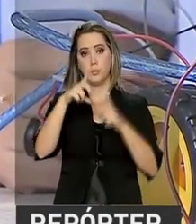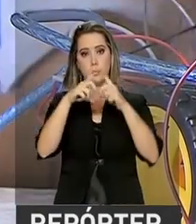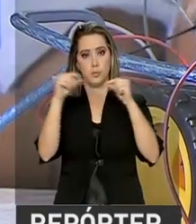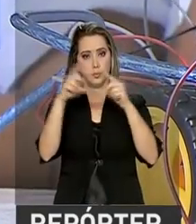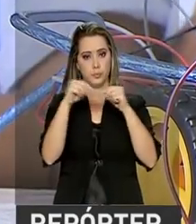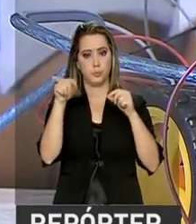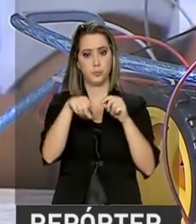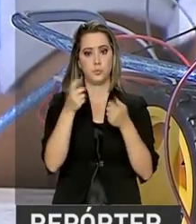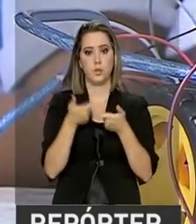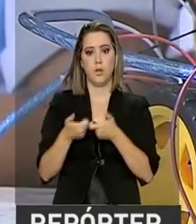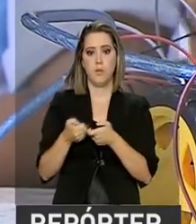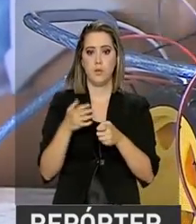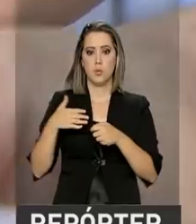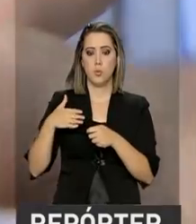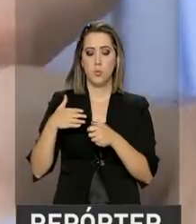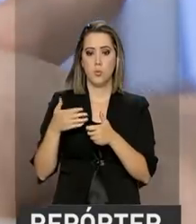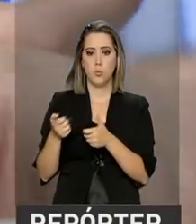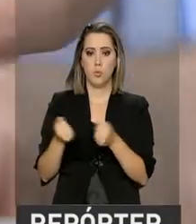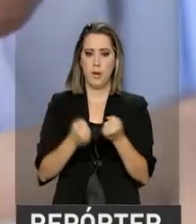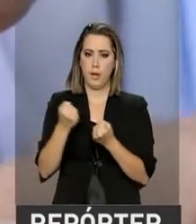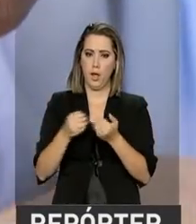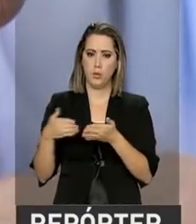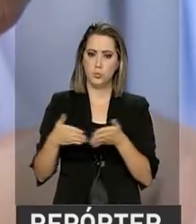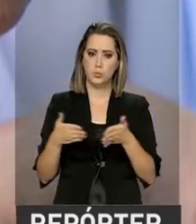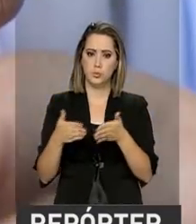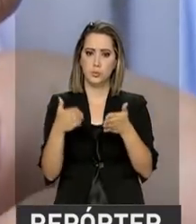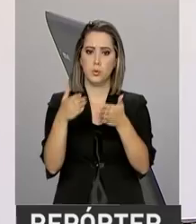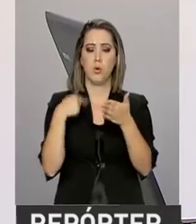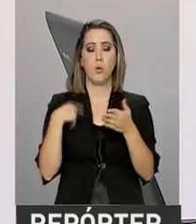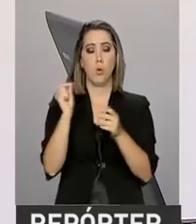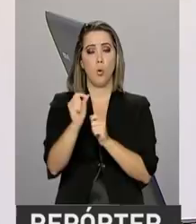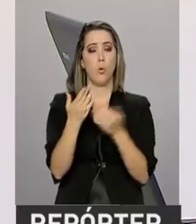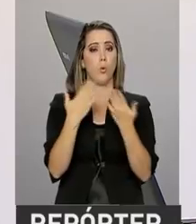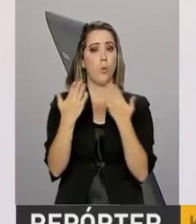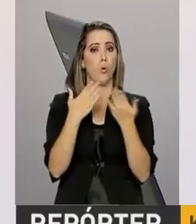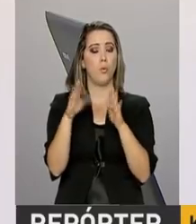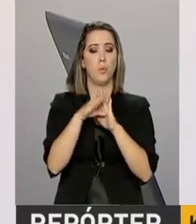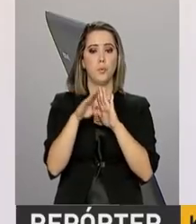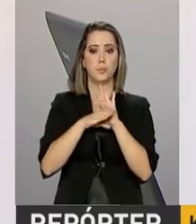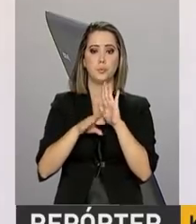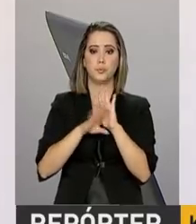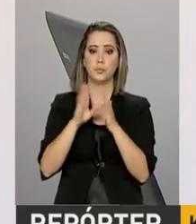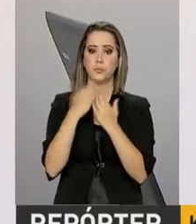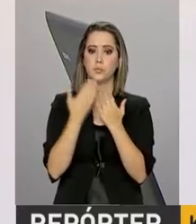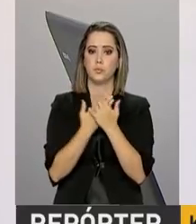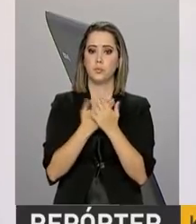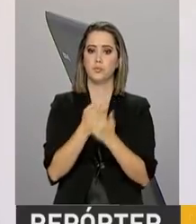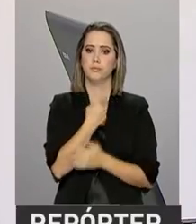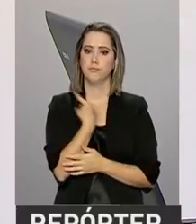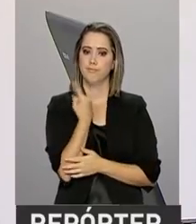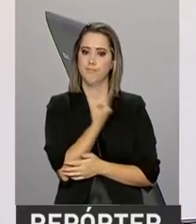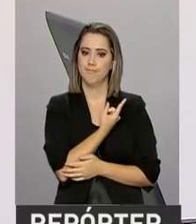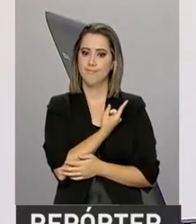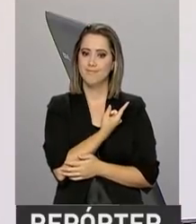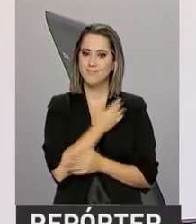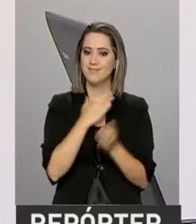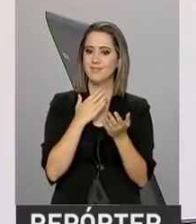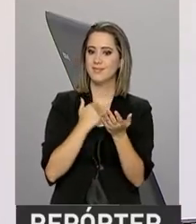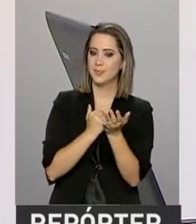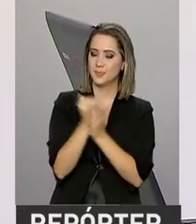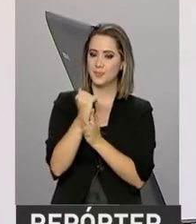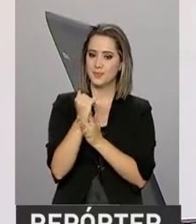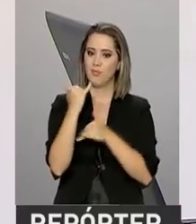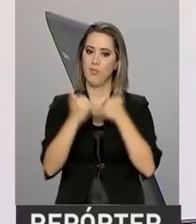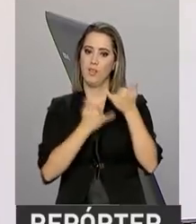um carrinho automatizado como um projeto da escola. Começou tudo na zoeira, assim, na brincadeira. Aí era um